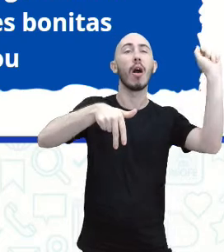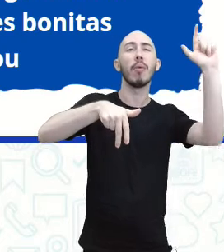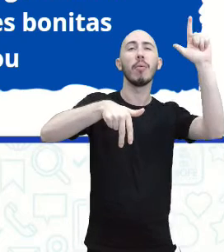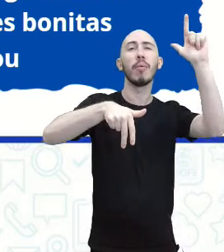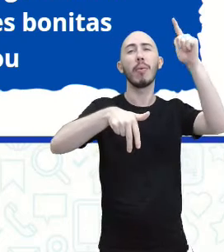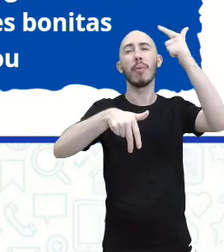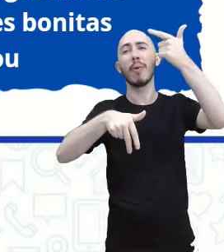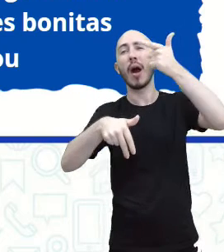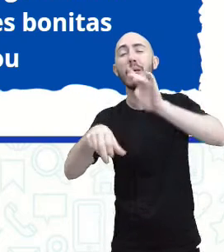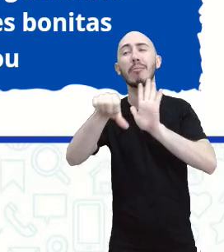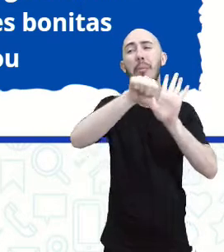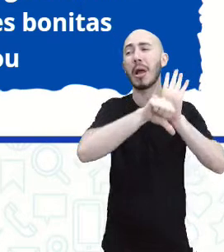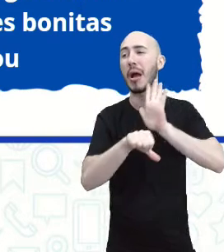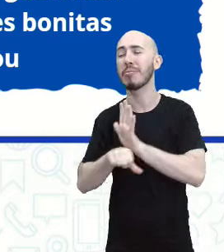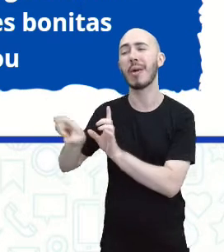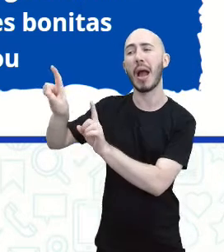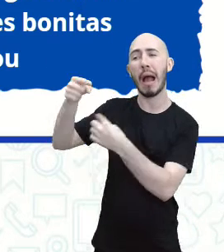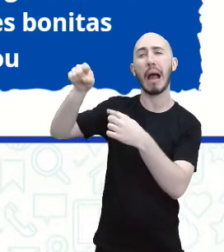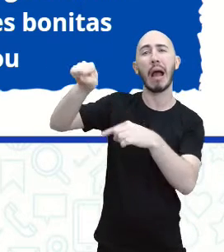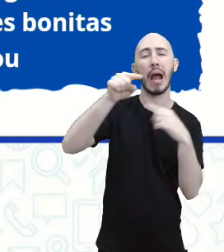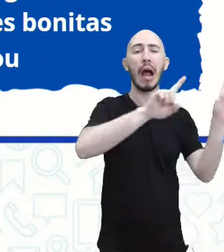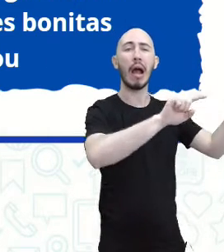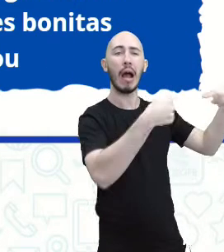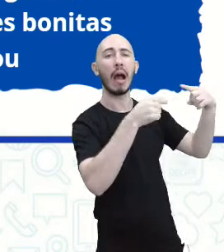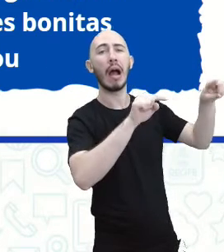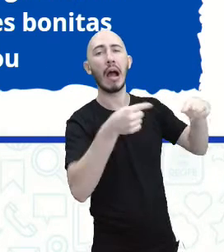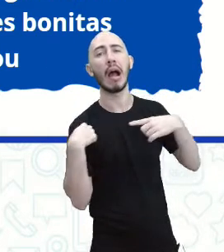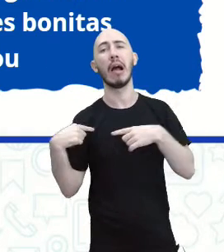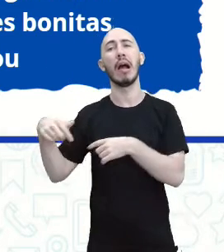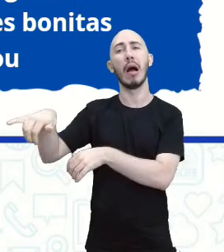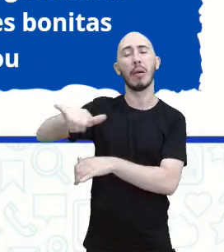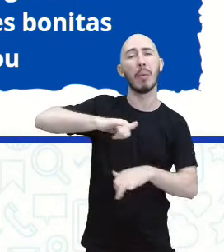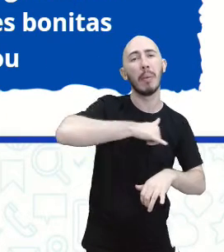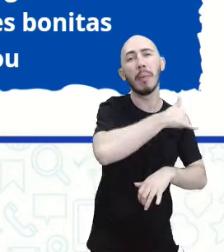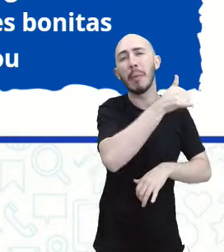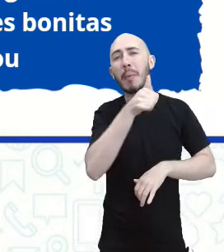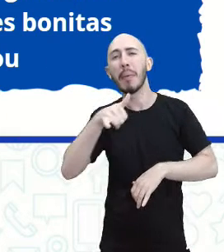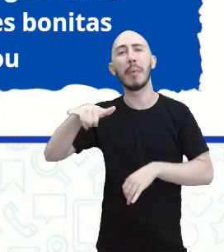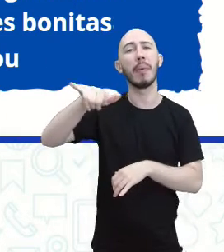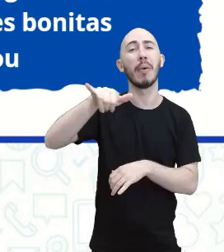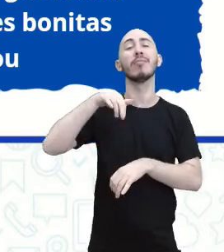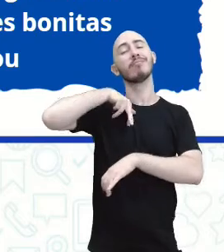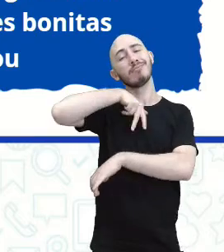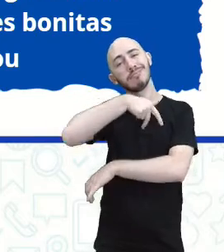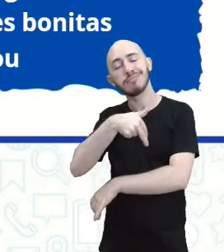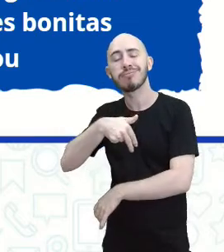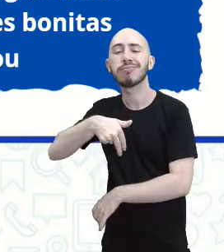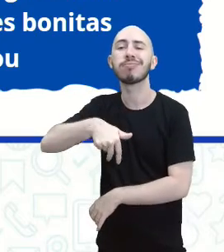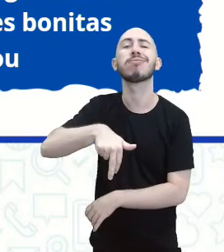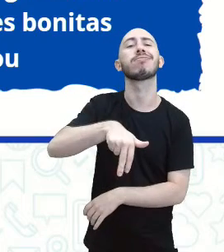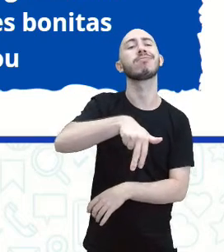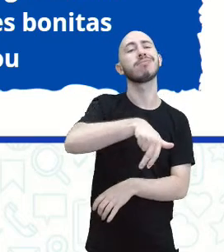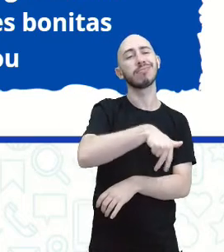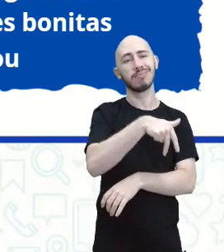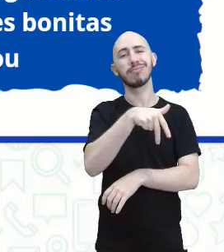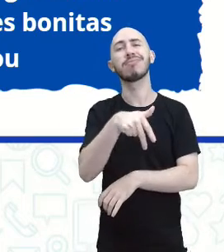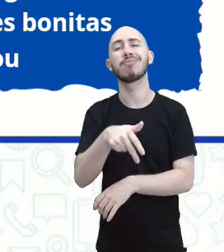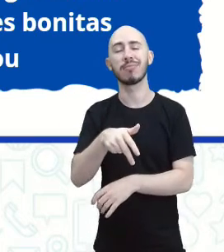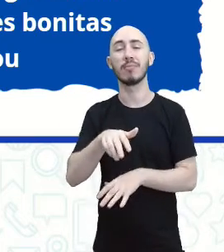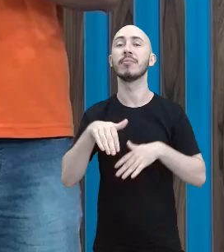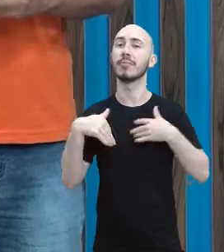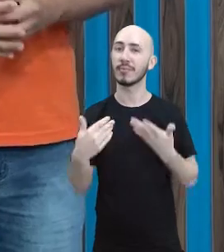crimes, espaçonaves, guerrilhas, em cardinales bonitas. Eu vou. Então, essa